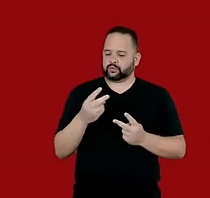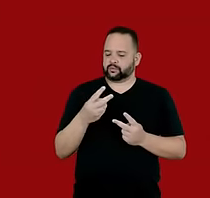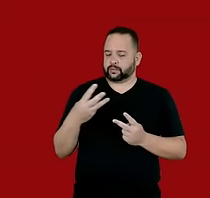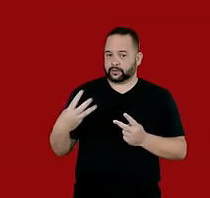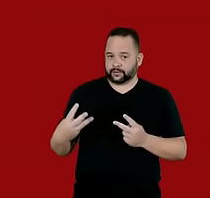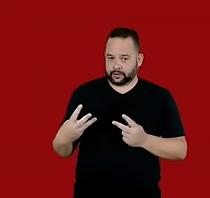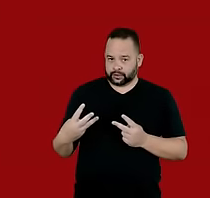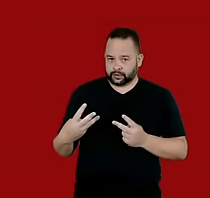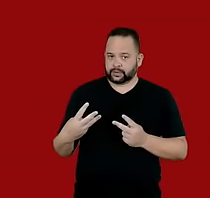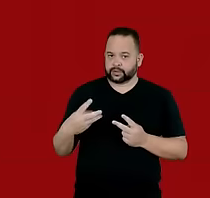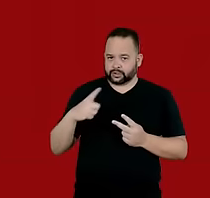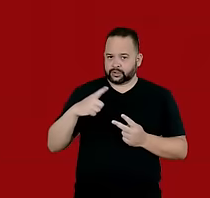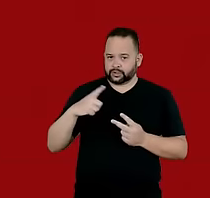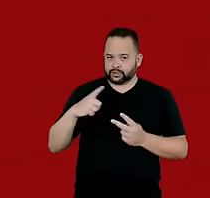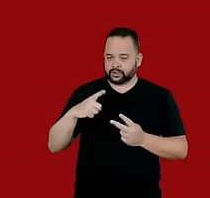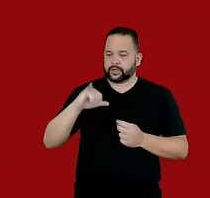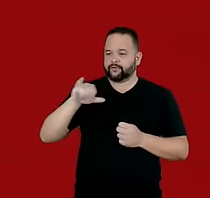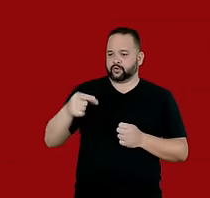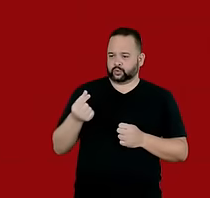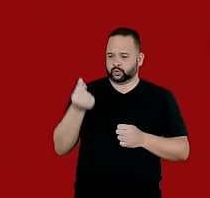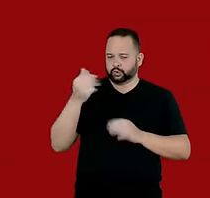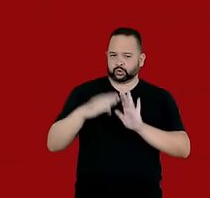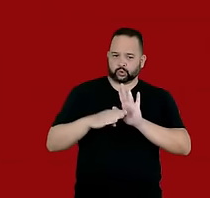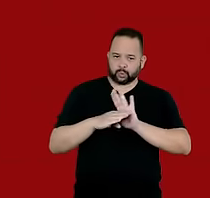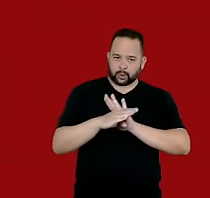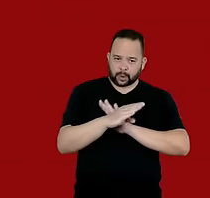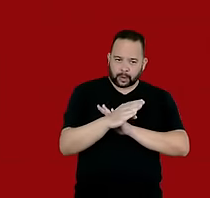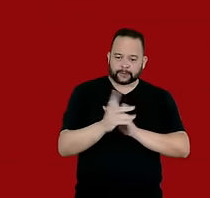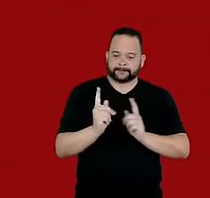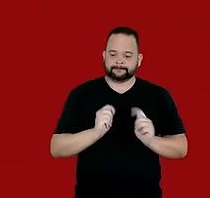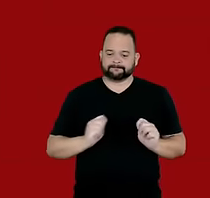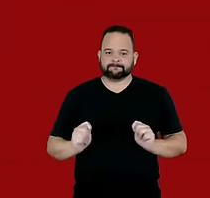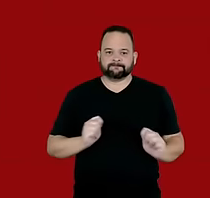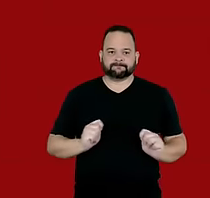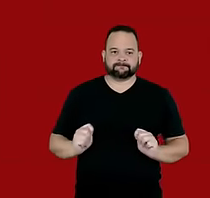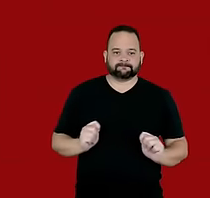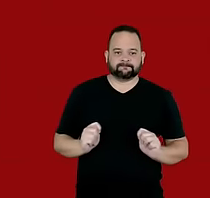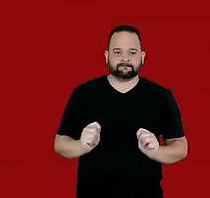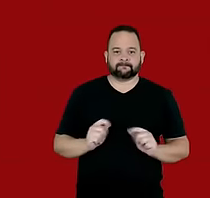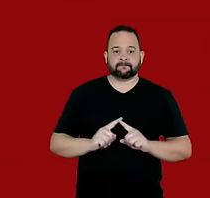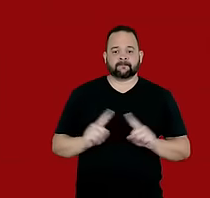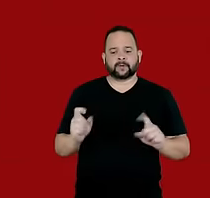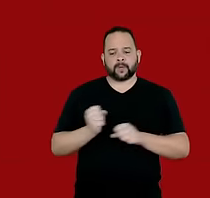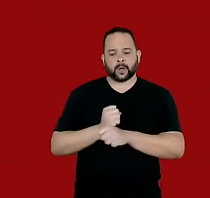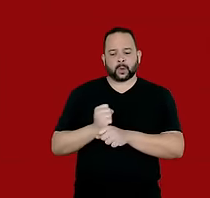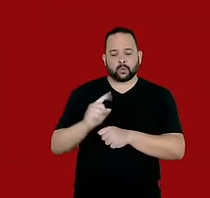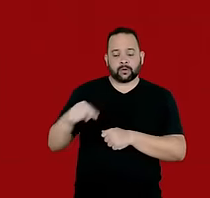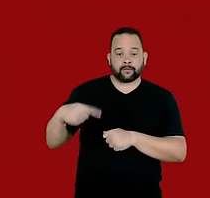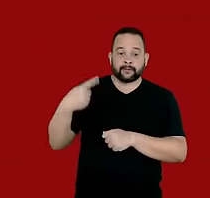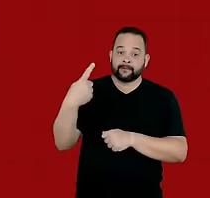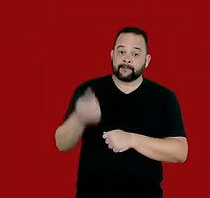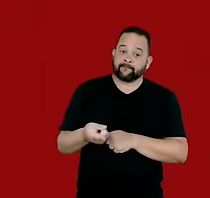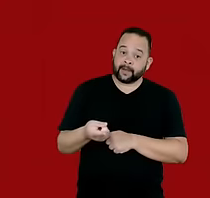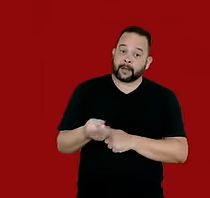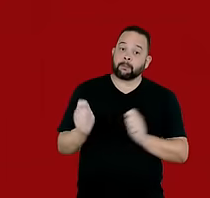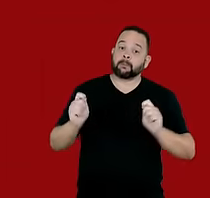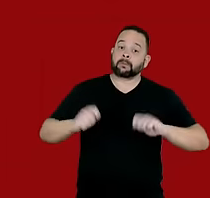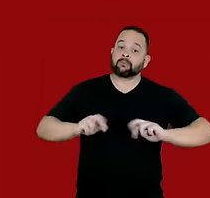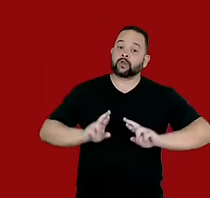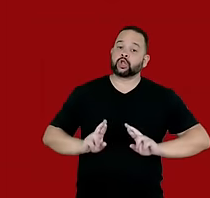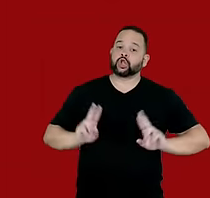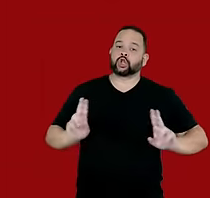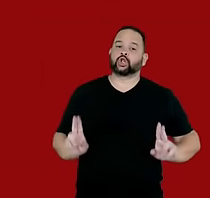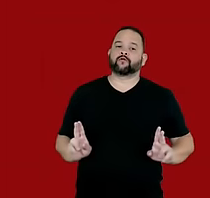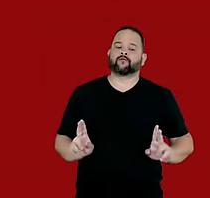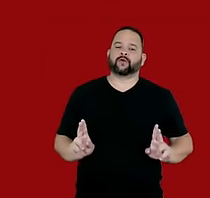juros de aperto monetário e a tendência de 24 é diferente então por mais que a gente tenha o desafio de uma política monetária ainda né